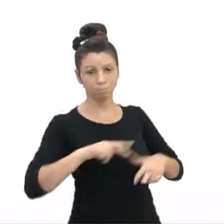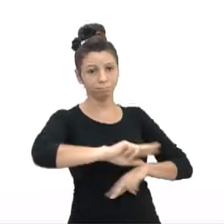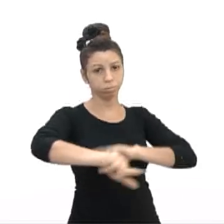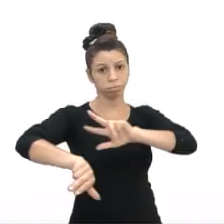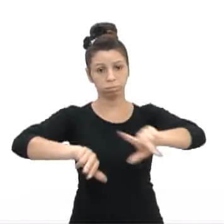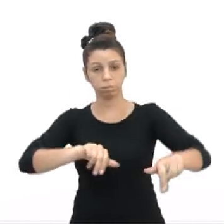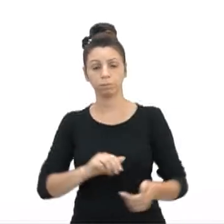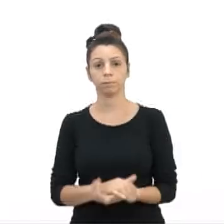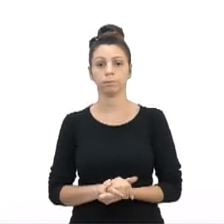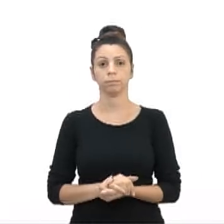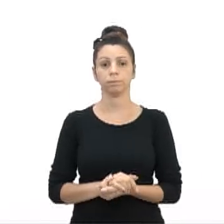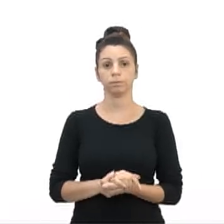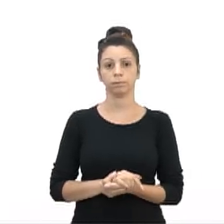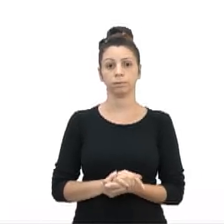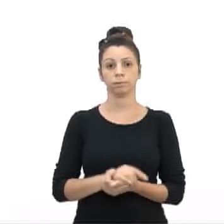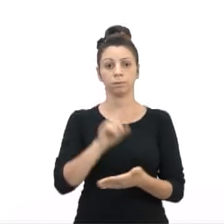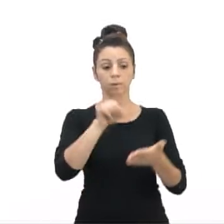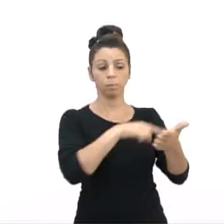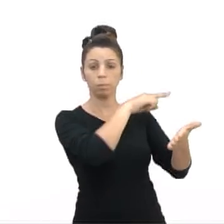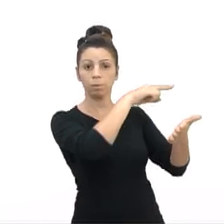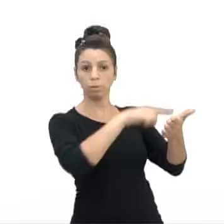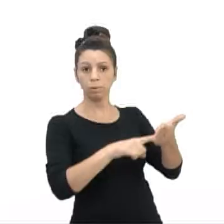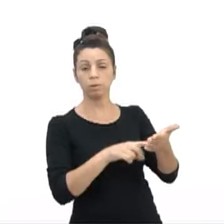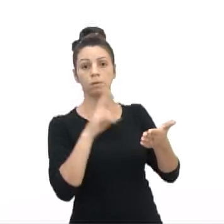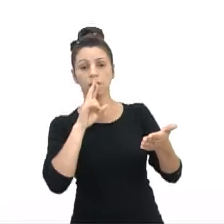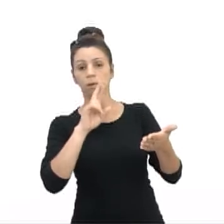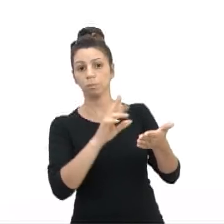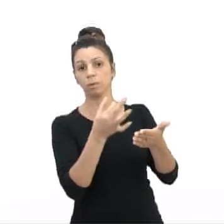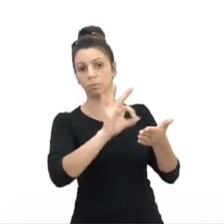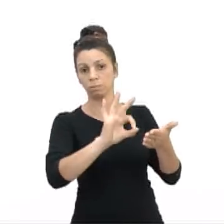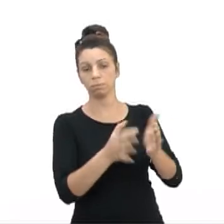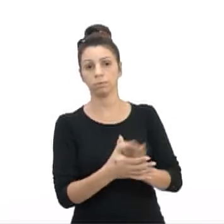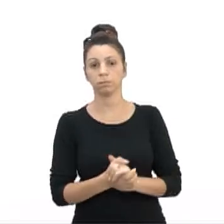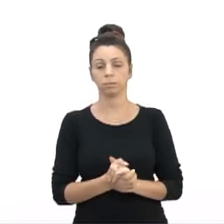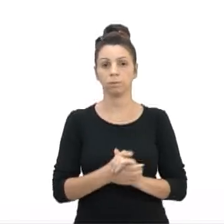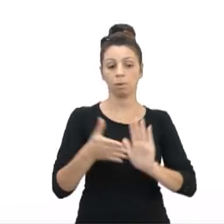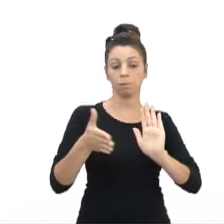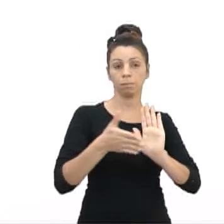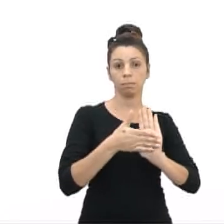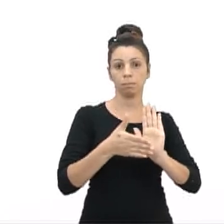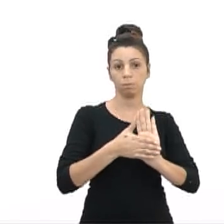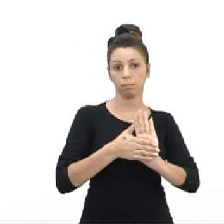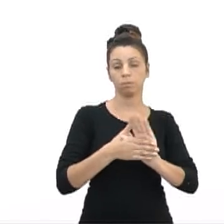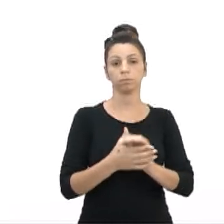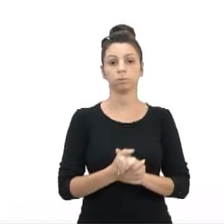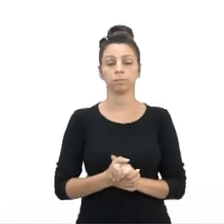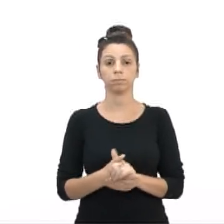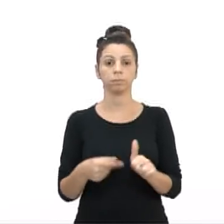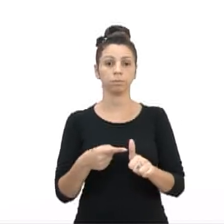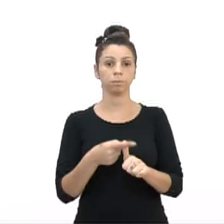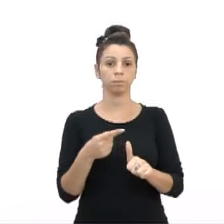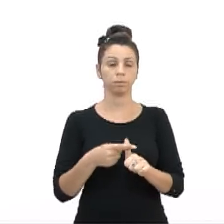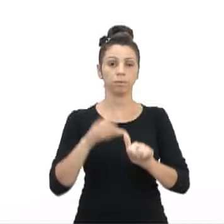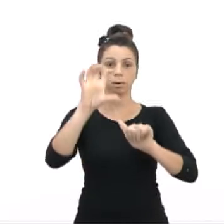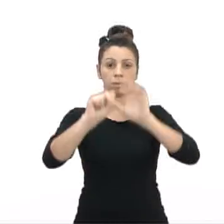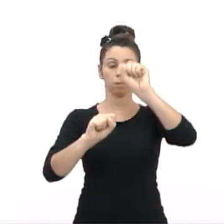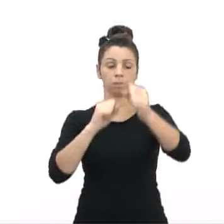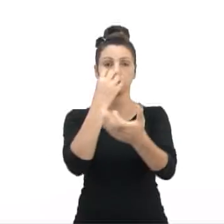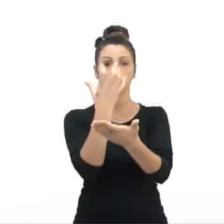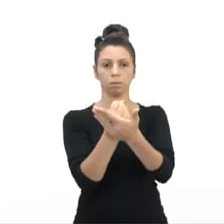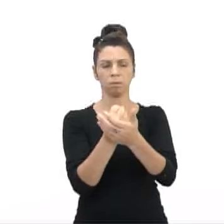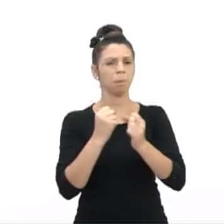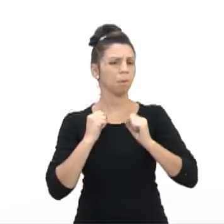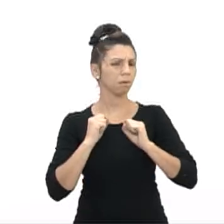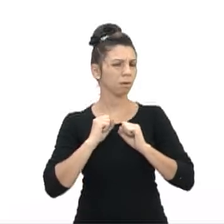Marque um X na alternativa correta. Primeira proposta: o podcast não pode abordar assuntos